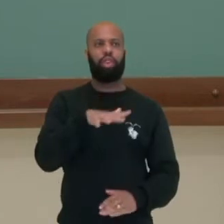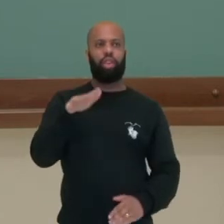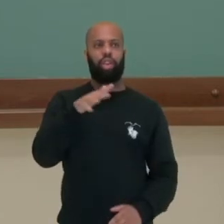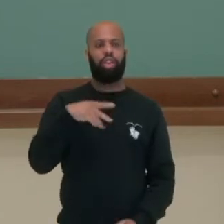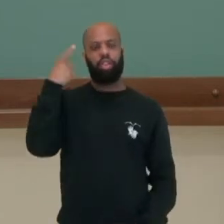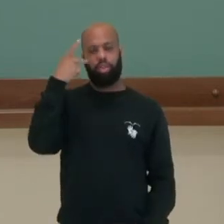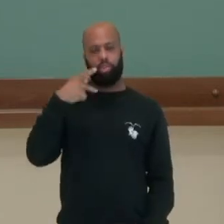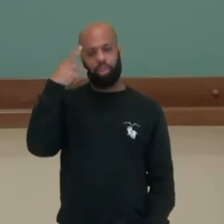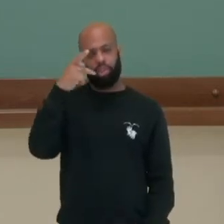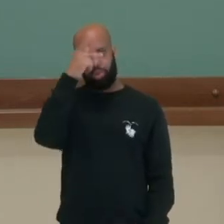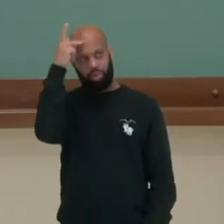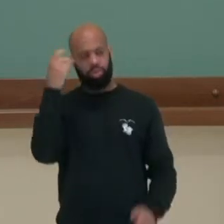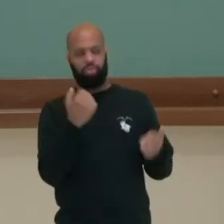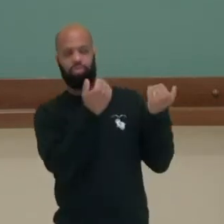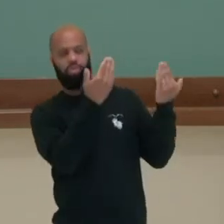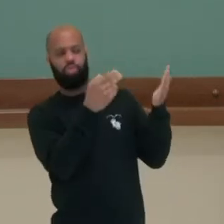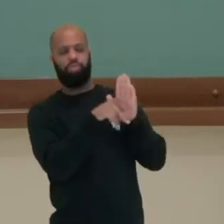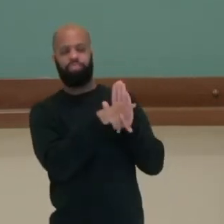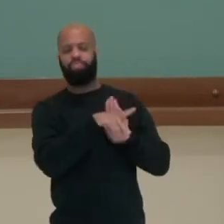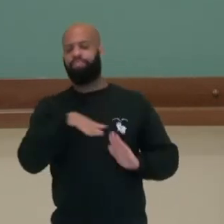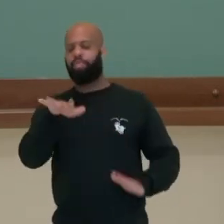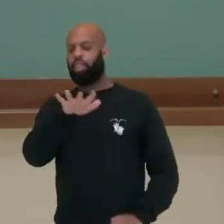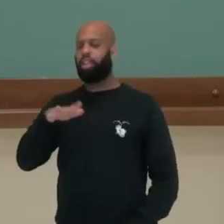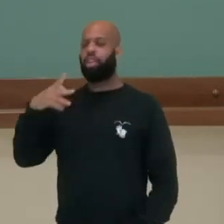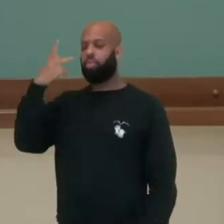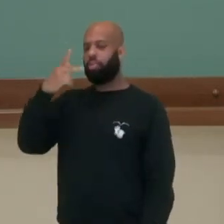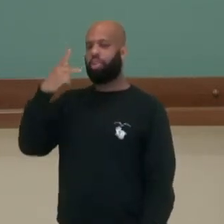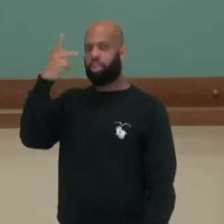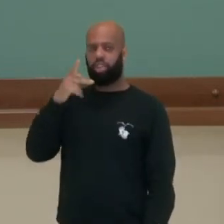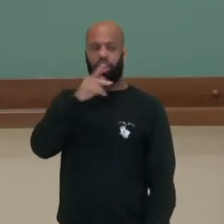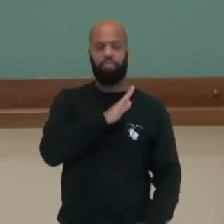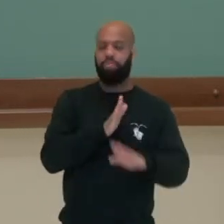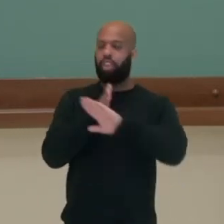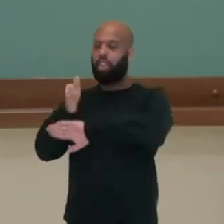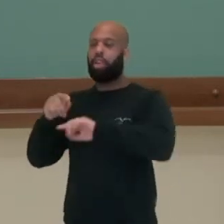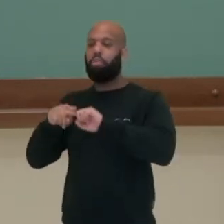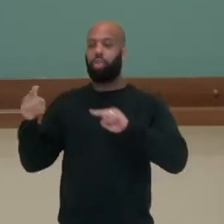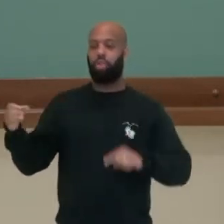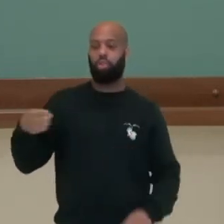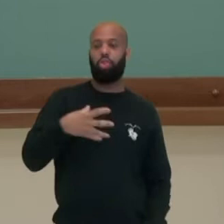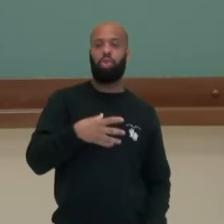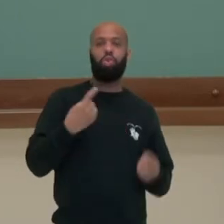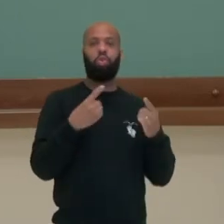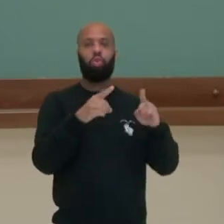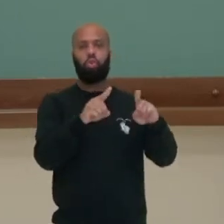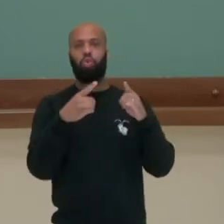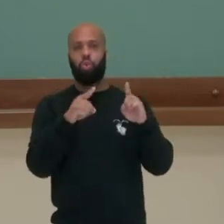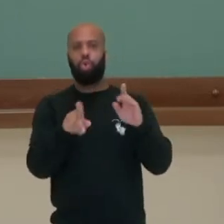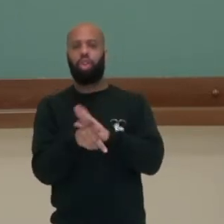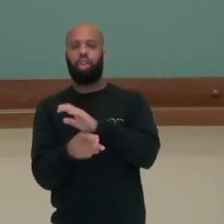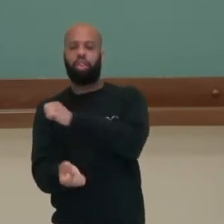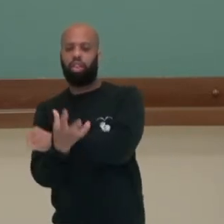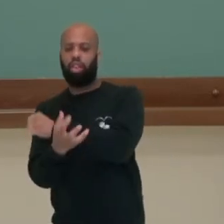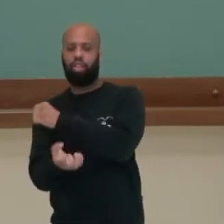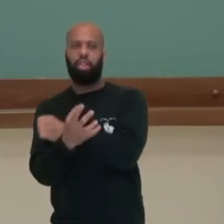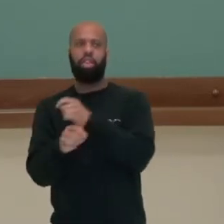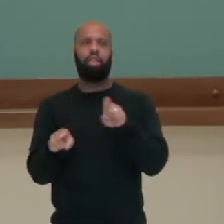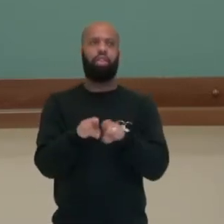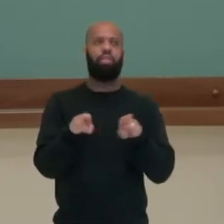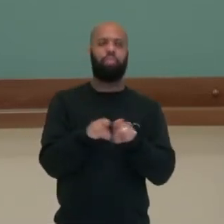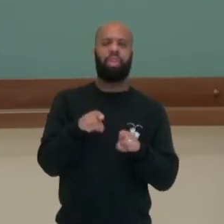de fora do centro político, alguém que vinha de fora para combater a corrupção, o caçador